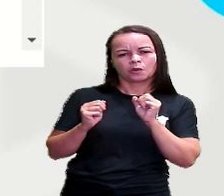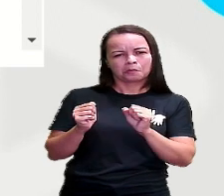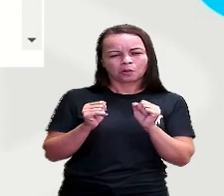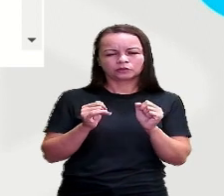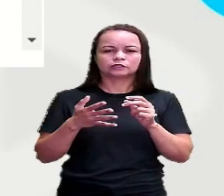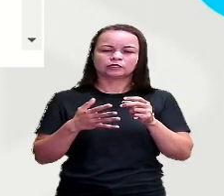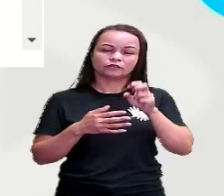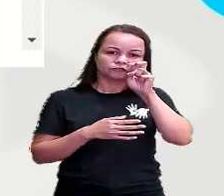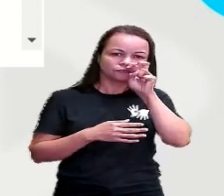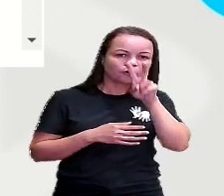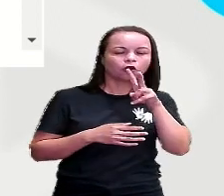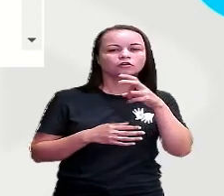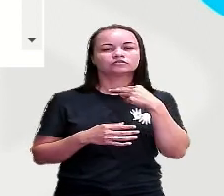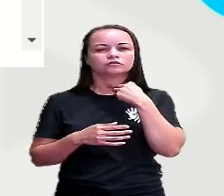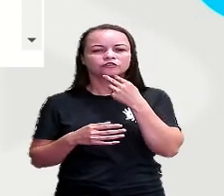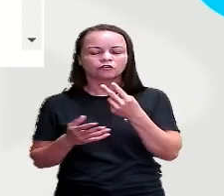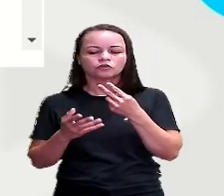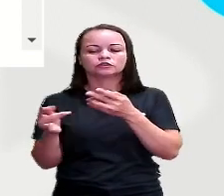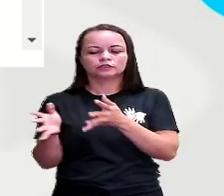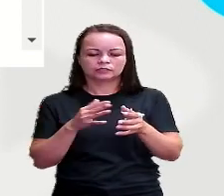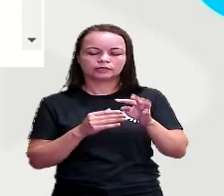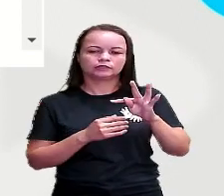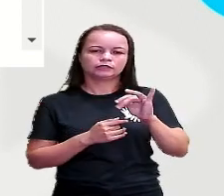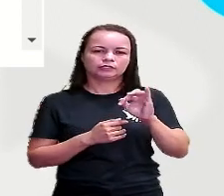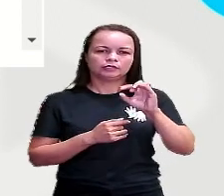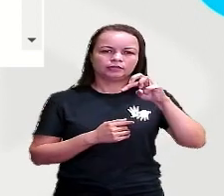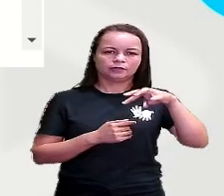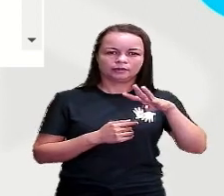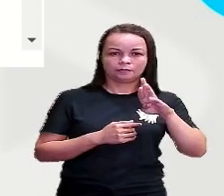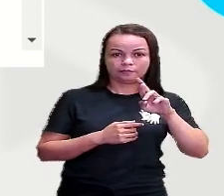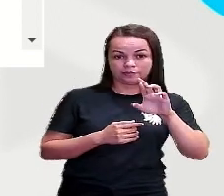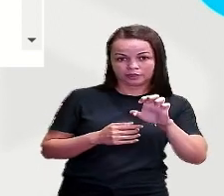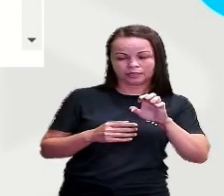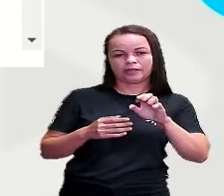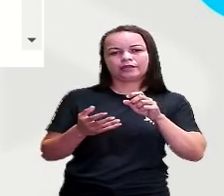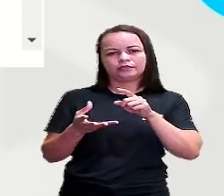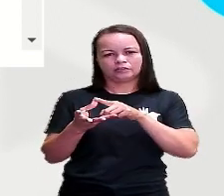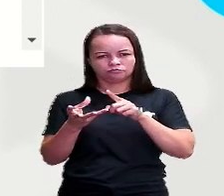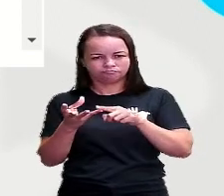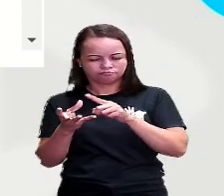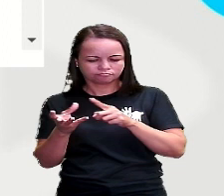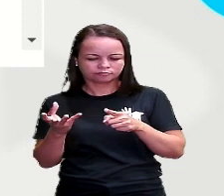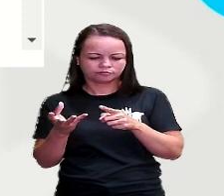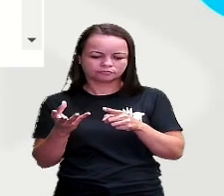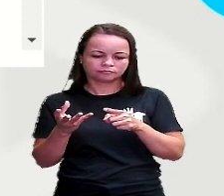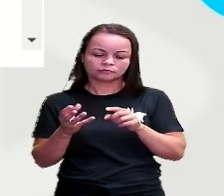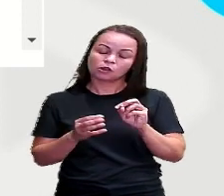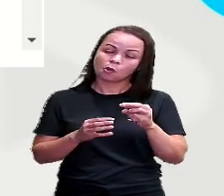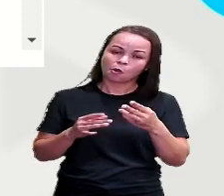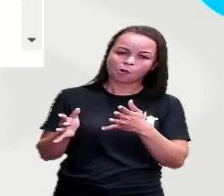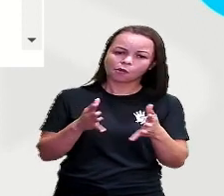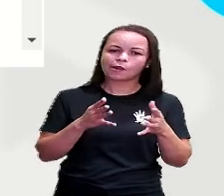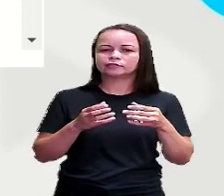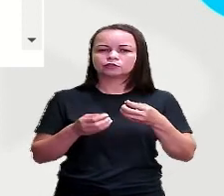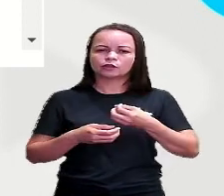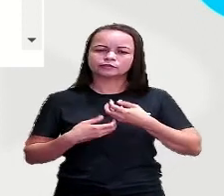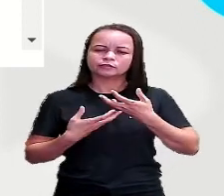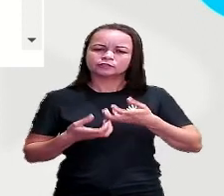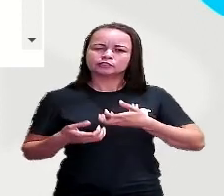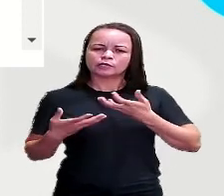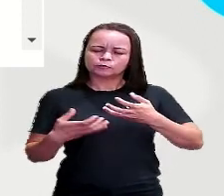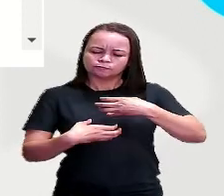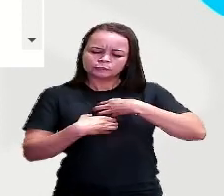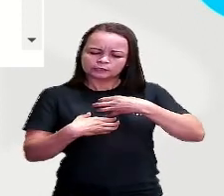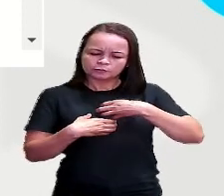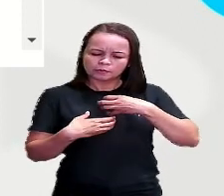mais forte e da diferença de timbre entre as vogais. Ou a entonação peculiar, que demonstra intenção,